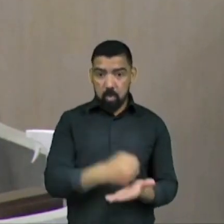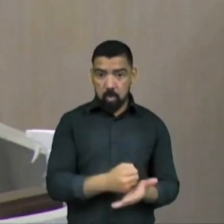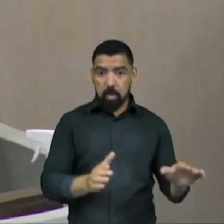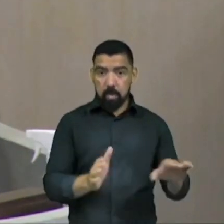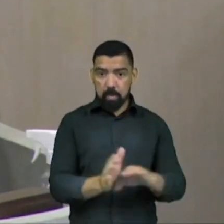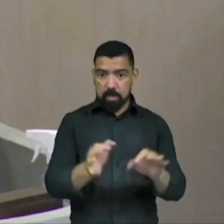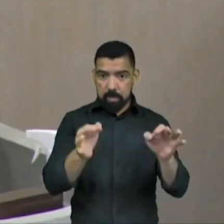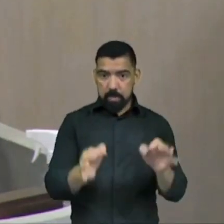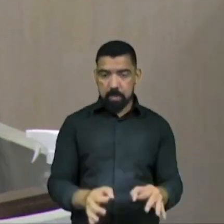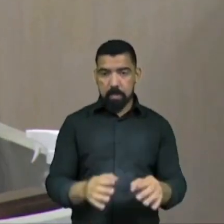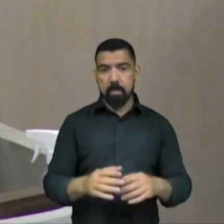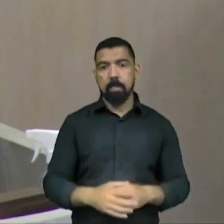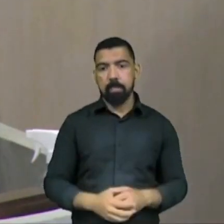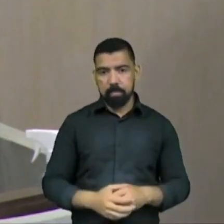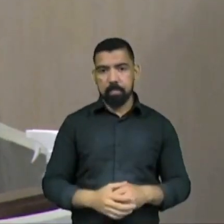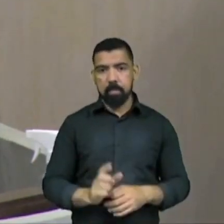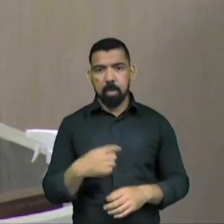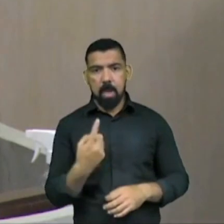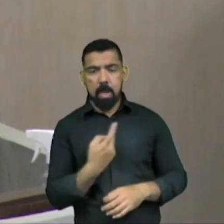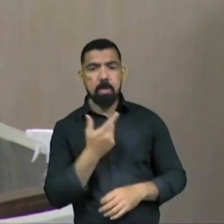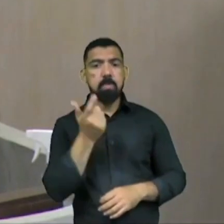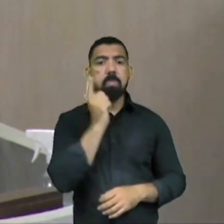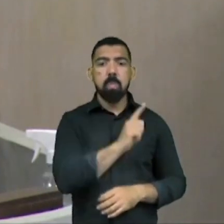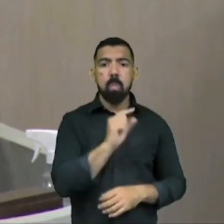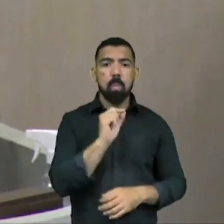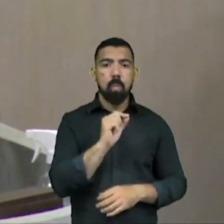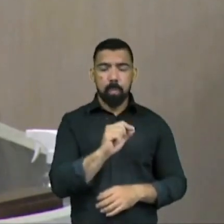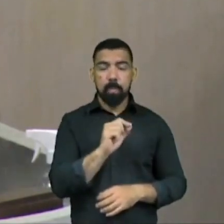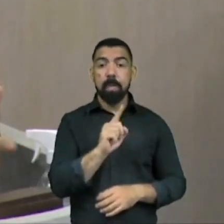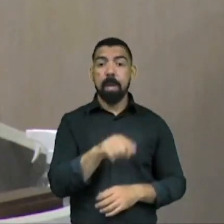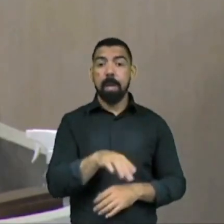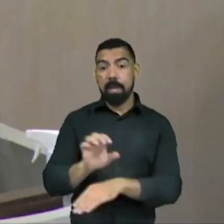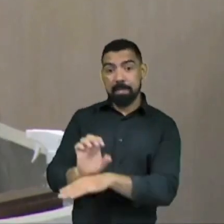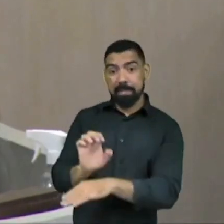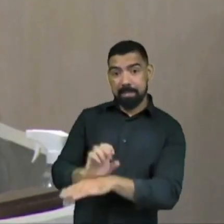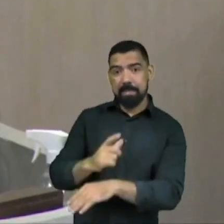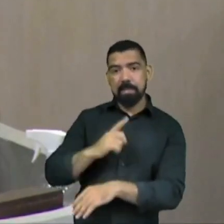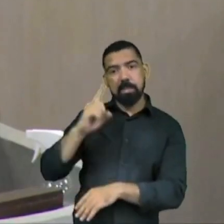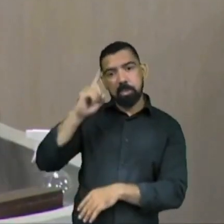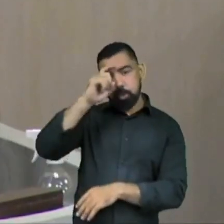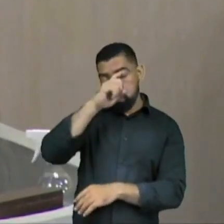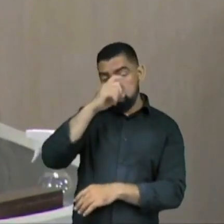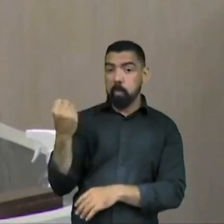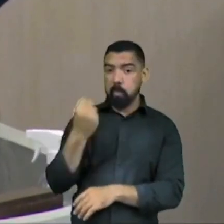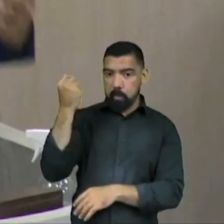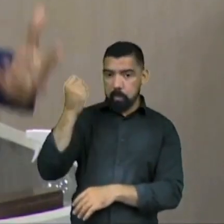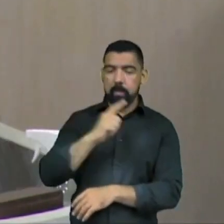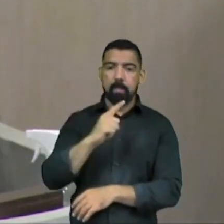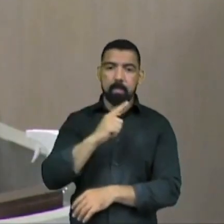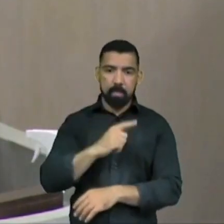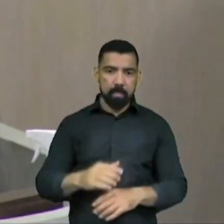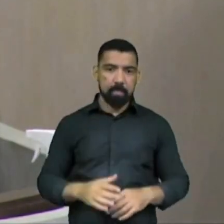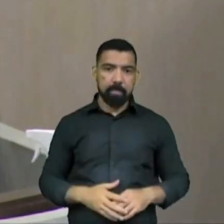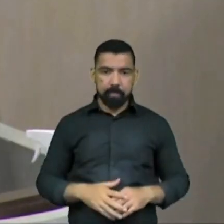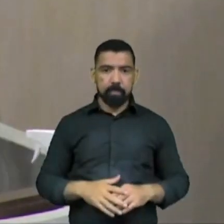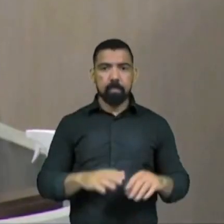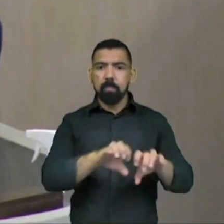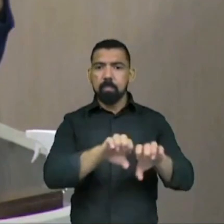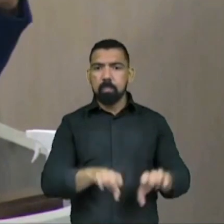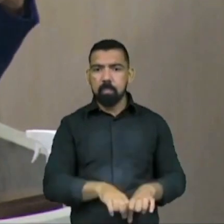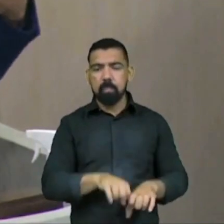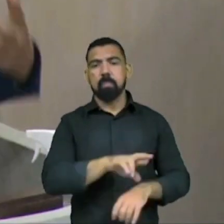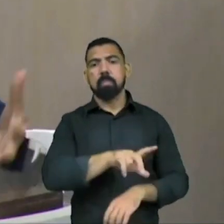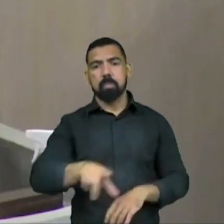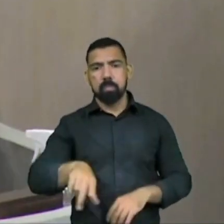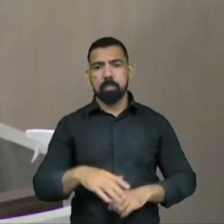todos possamos nos debruçar. É um Estado com dificuldades graves do ponto de vista da infraestrutura, do ponto